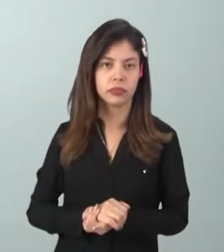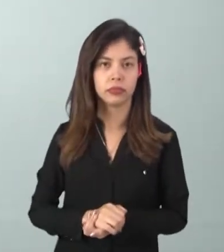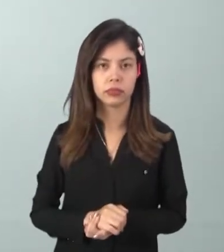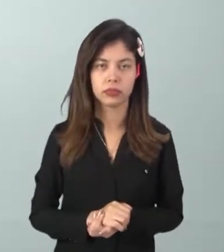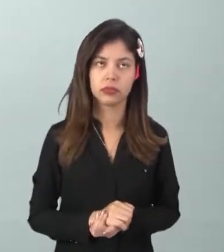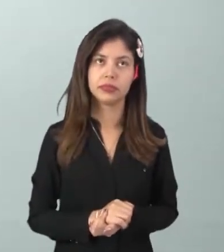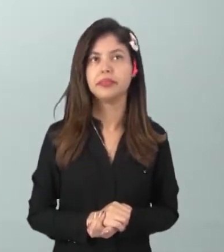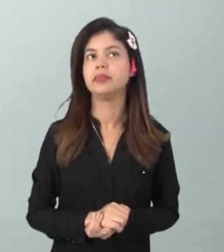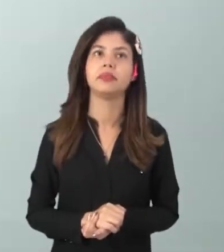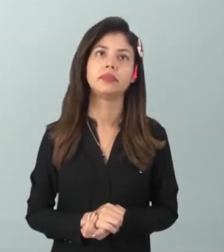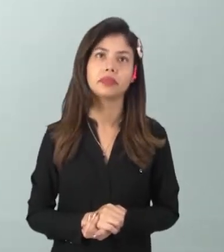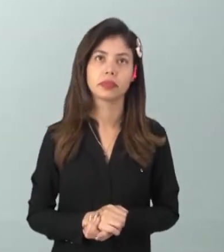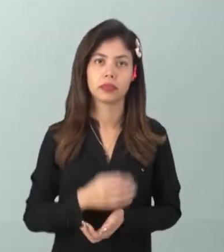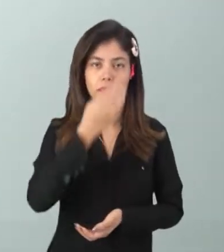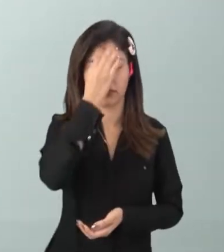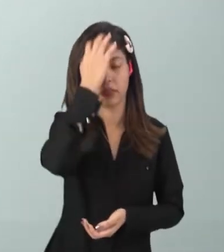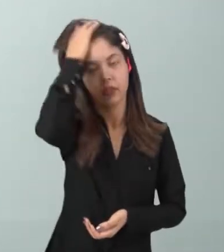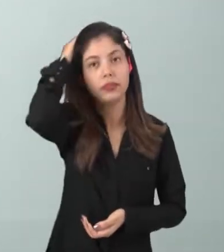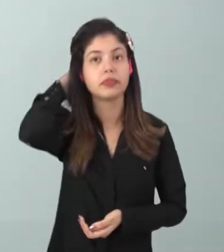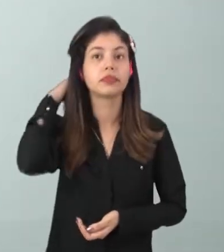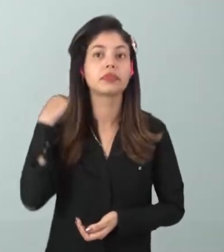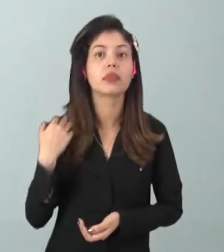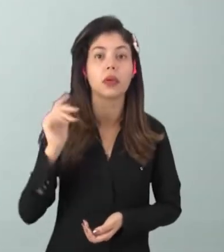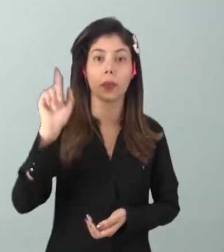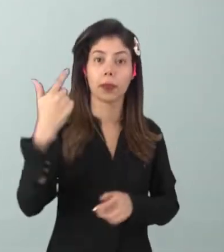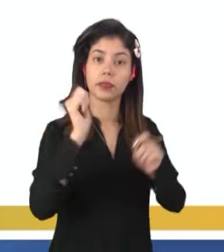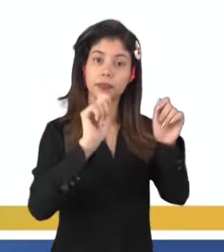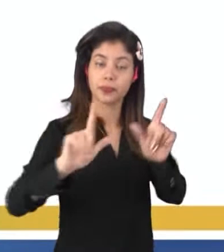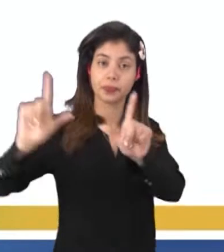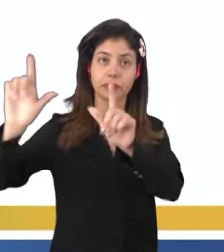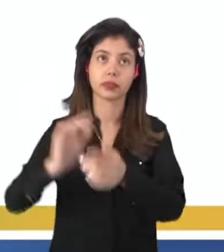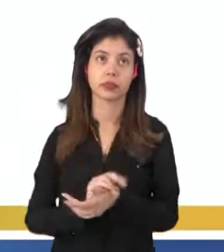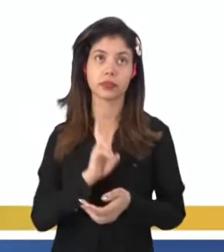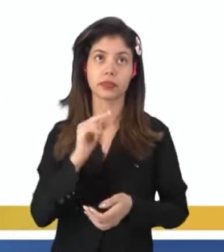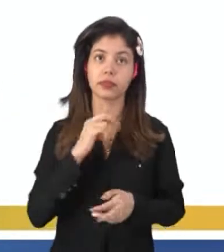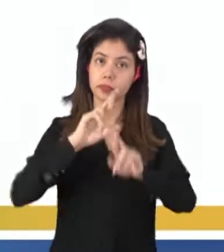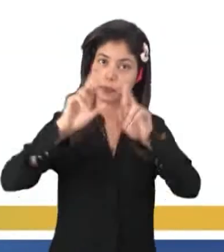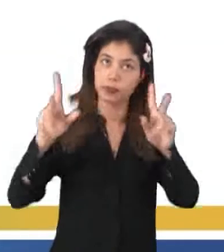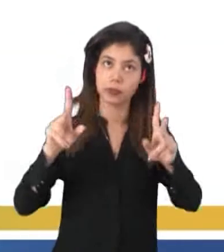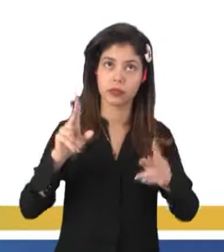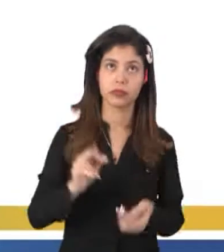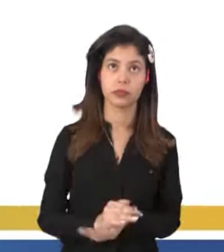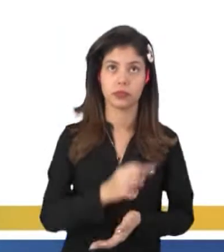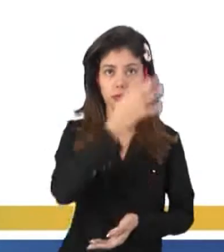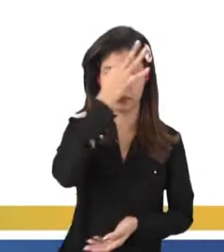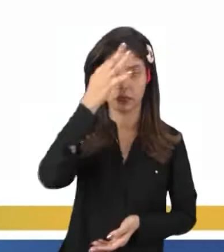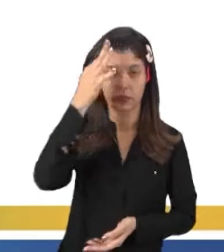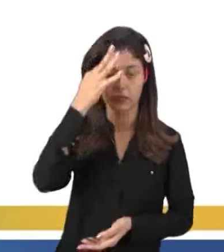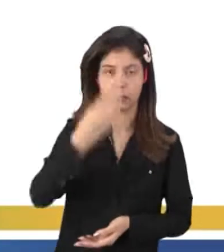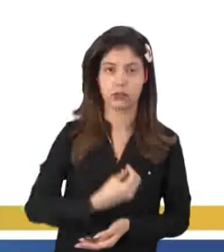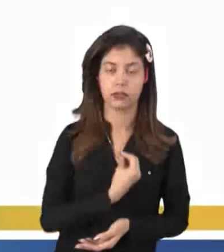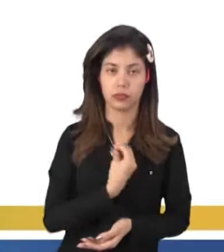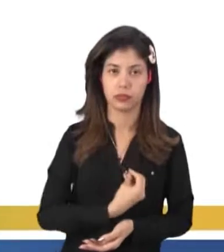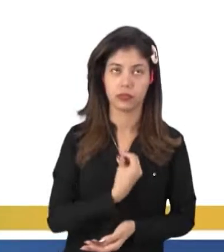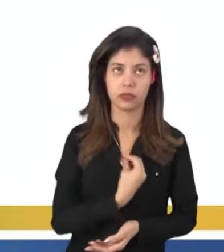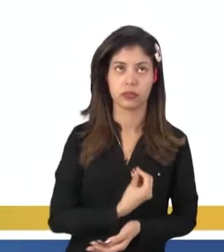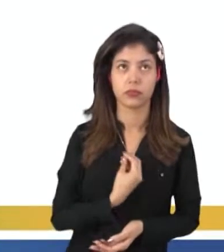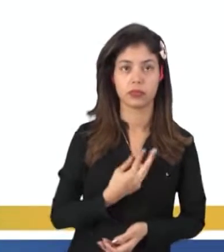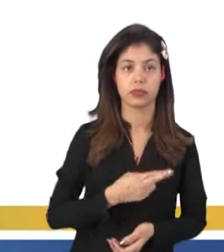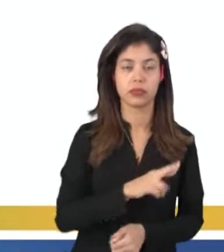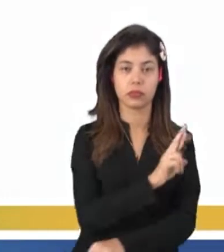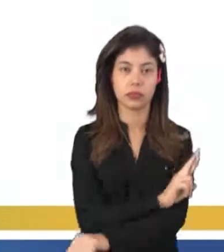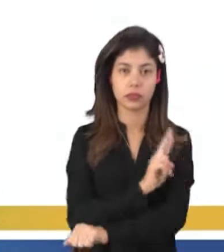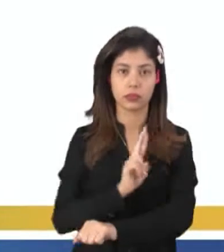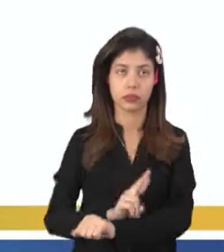adquiridos. Vamos para o nosso próximo slide, onde temos a diferença de filosofia de vida, certo, e